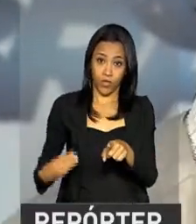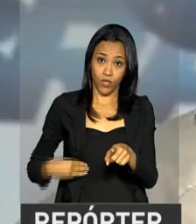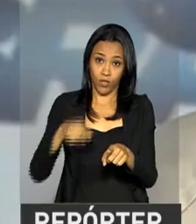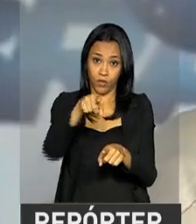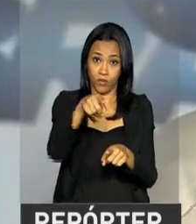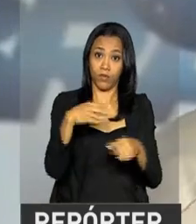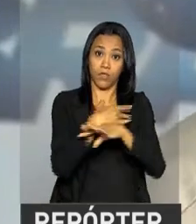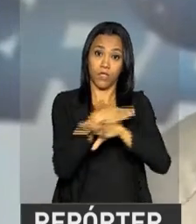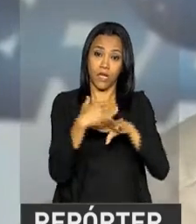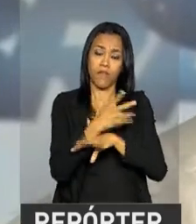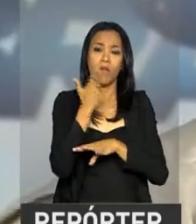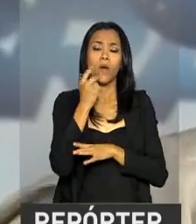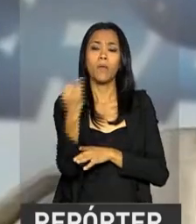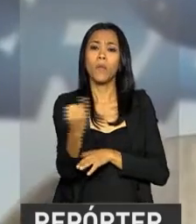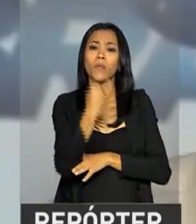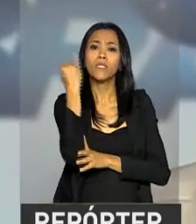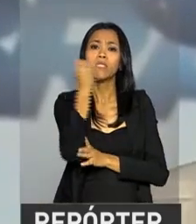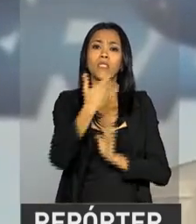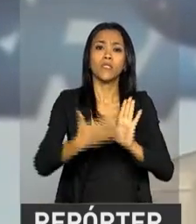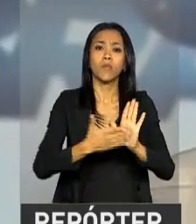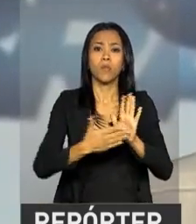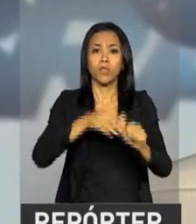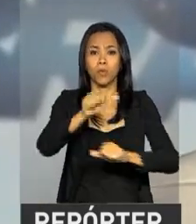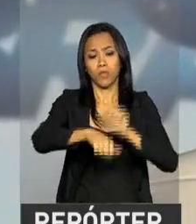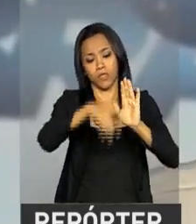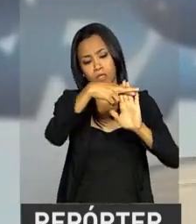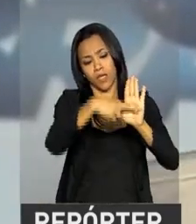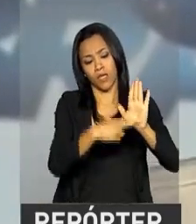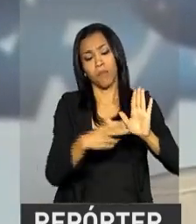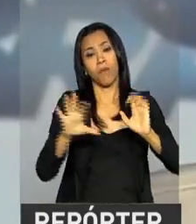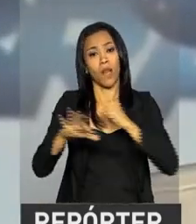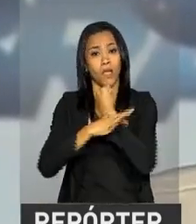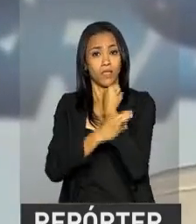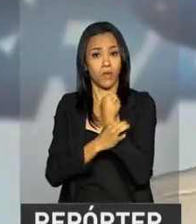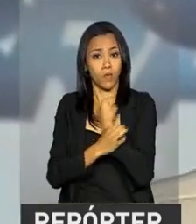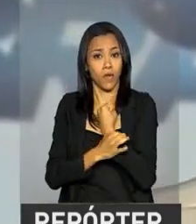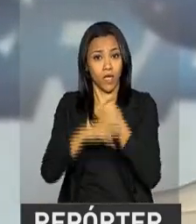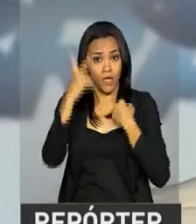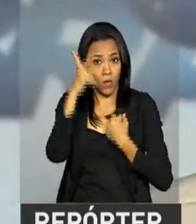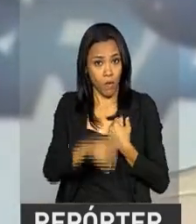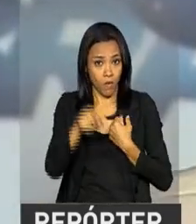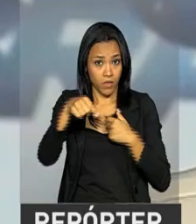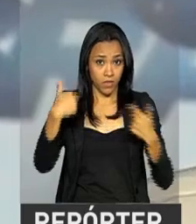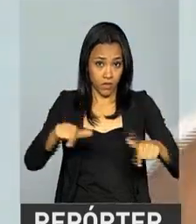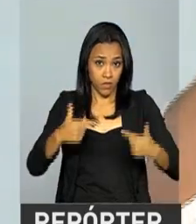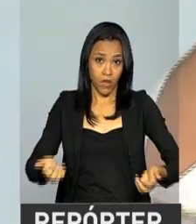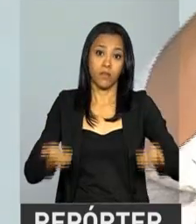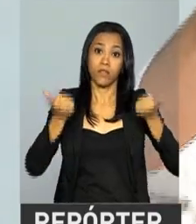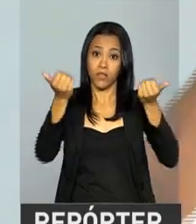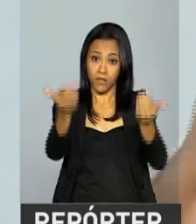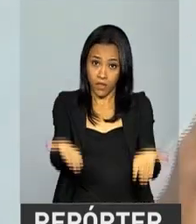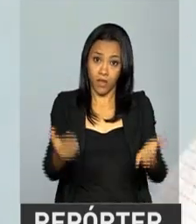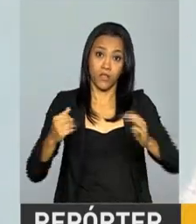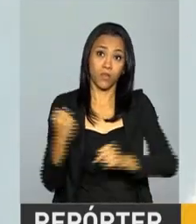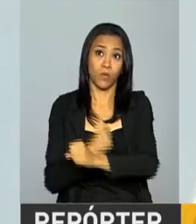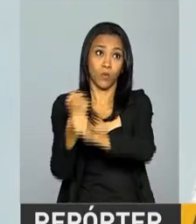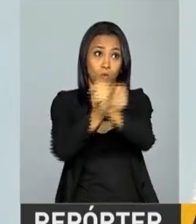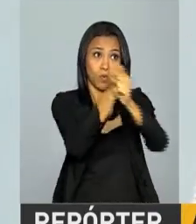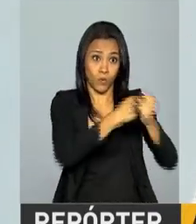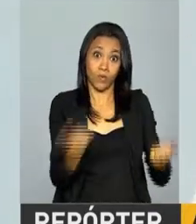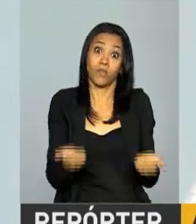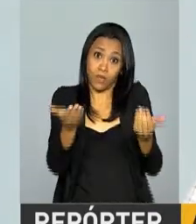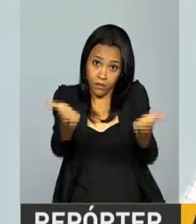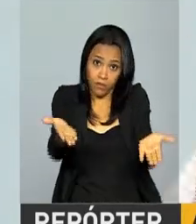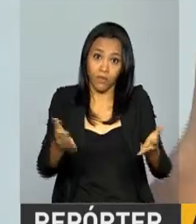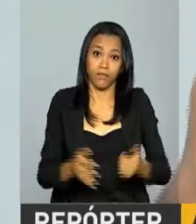a importância das reformas que o governo tem feito para garantir que obras como essas sejam entregues. Foi realizado um grande